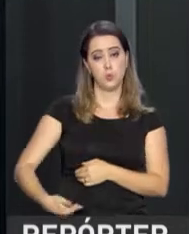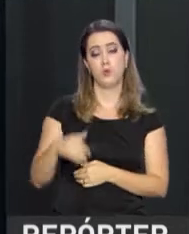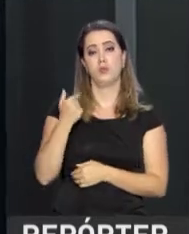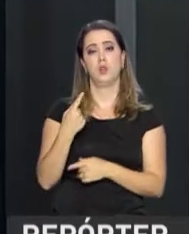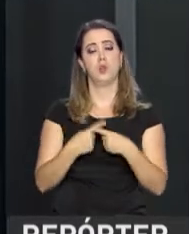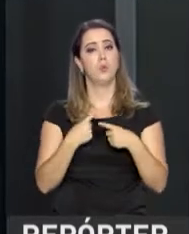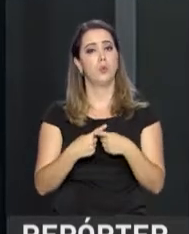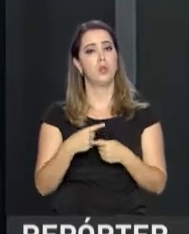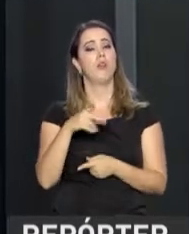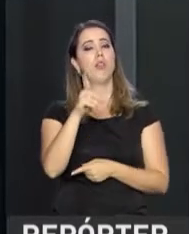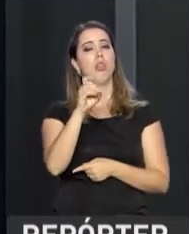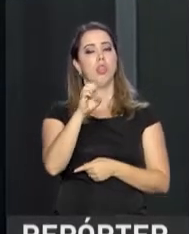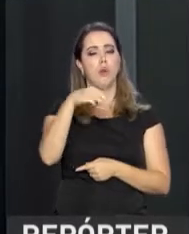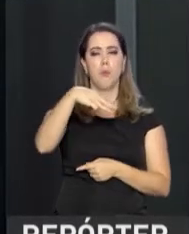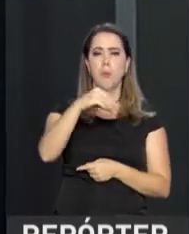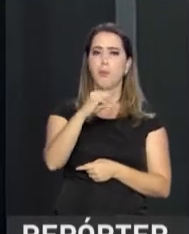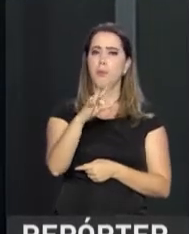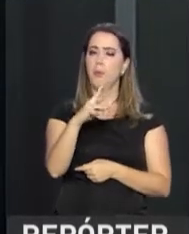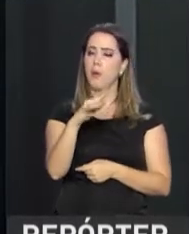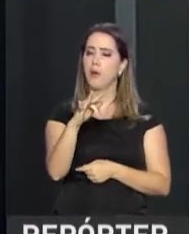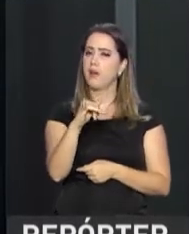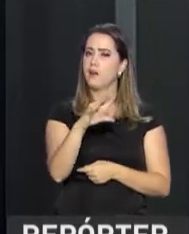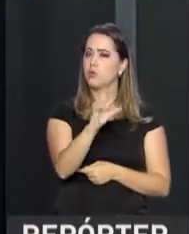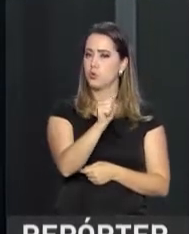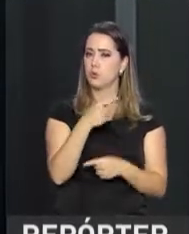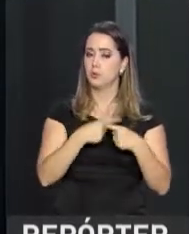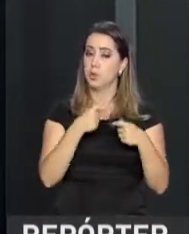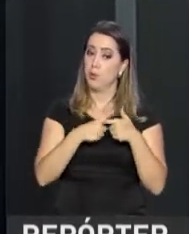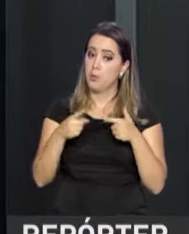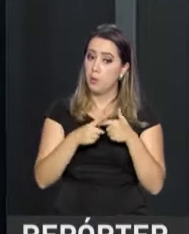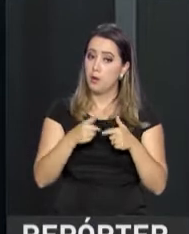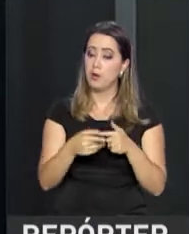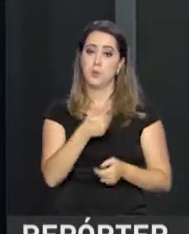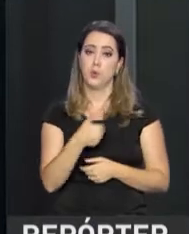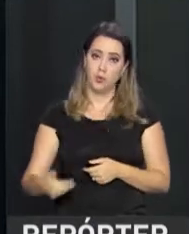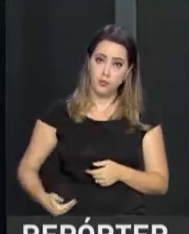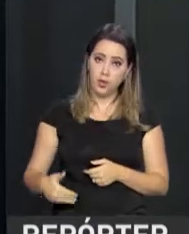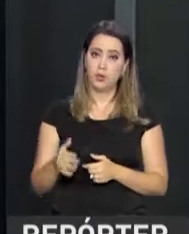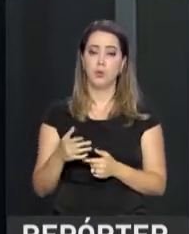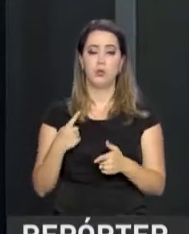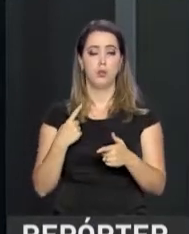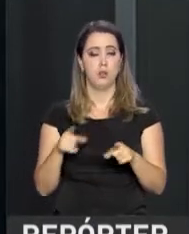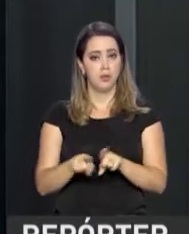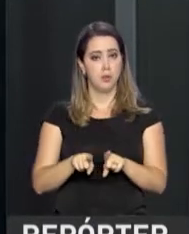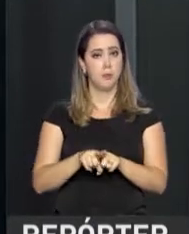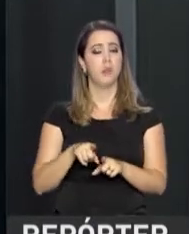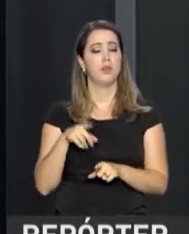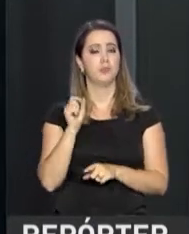democrática no duplo sentido o primeiro que aqui falei que o crime ameaça às instituições mas também no outro sentido da maior importância